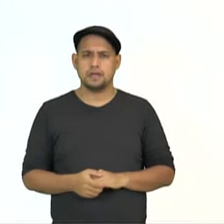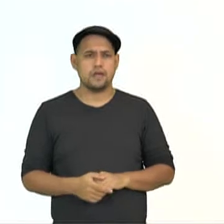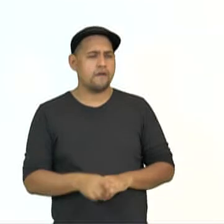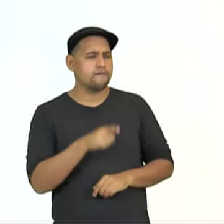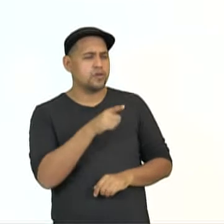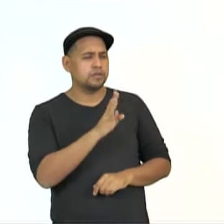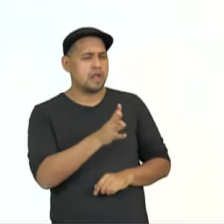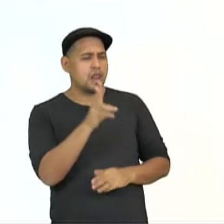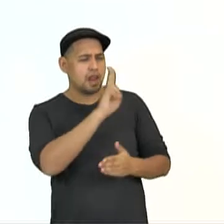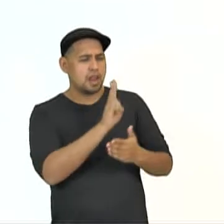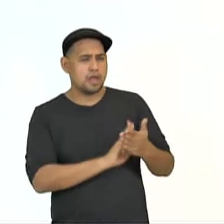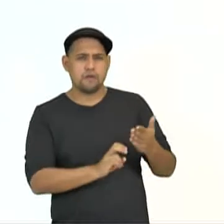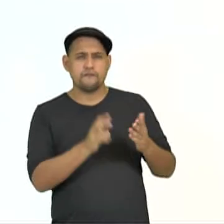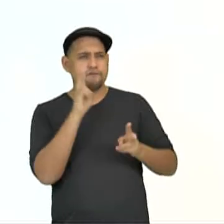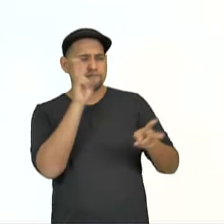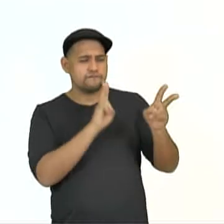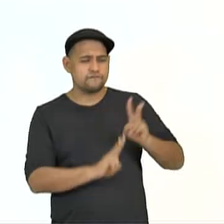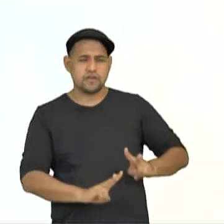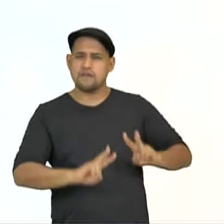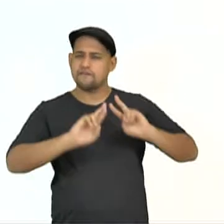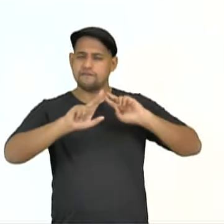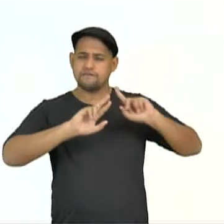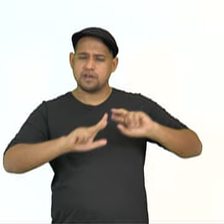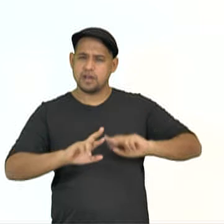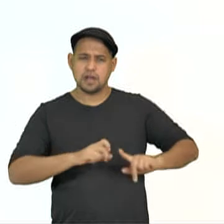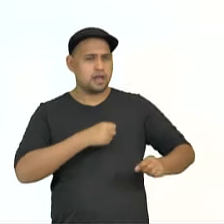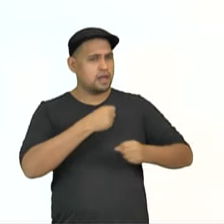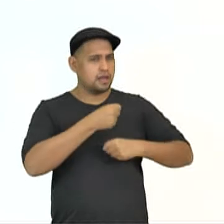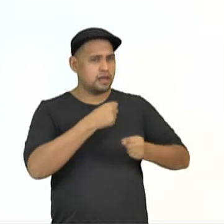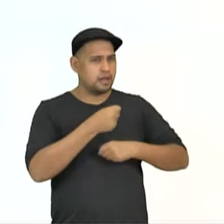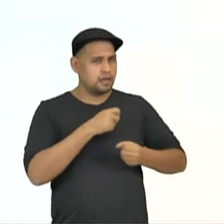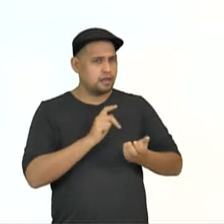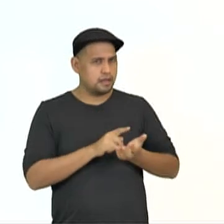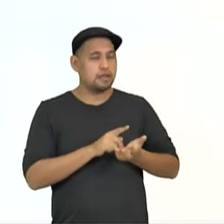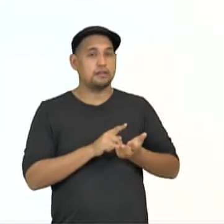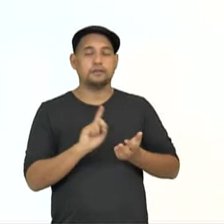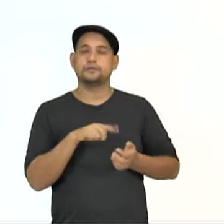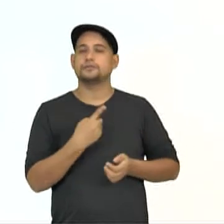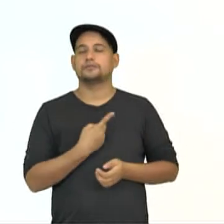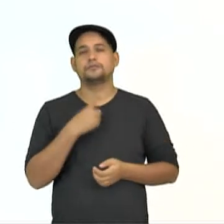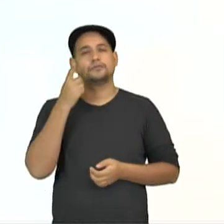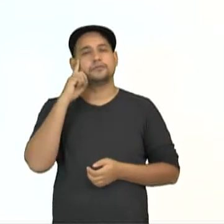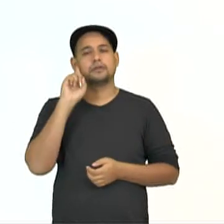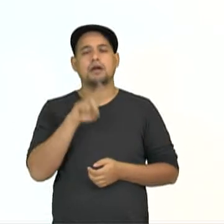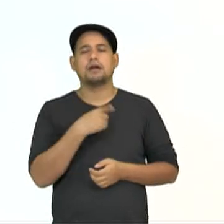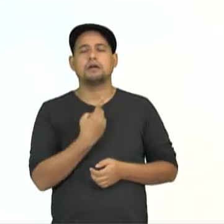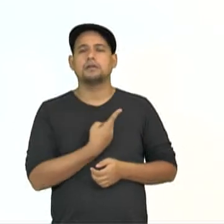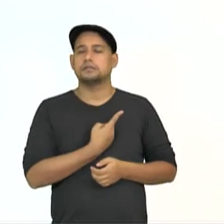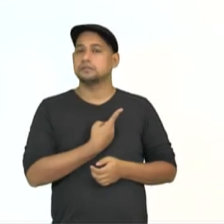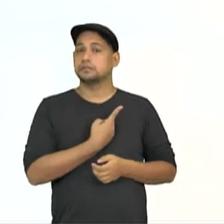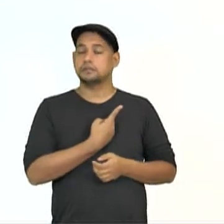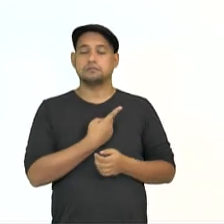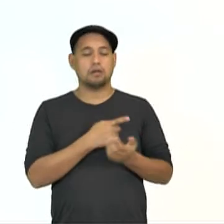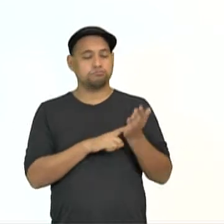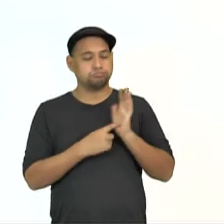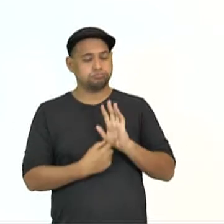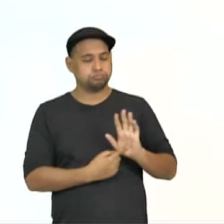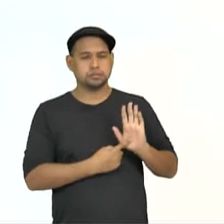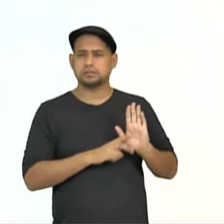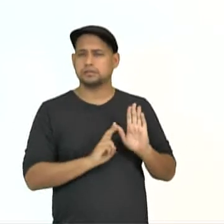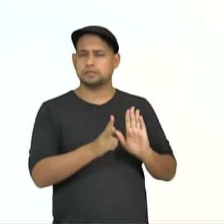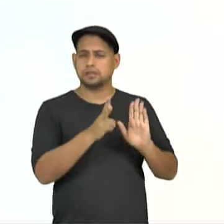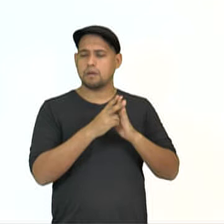Você já leu ou assistiu várias reportagens, não é mesmo? No nosso dia a dia nós estamos expostos a todo